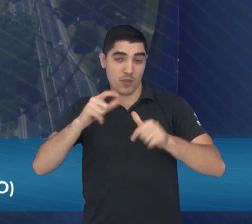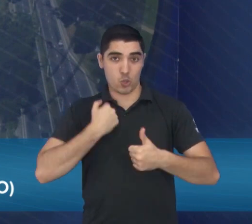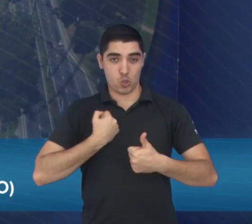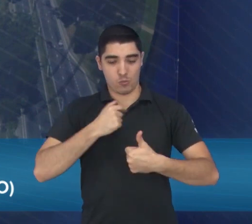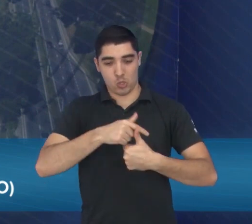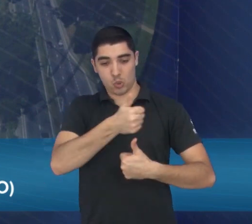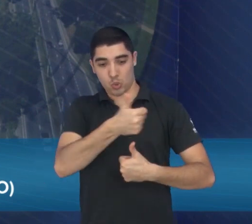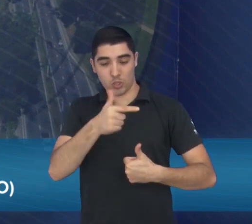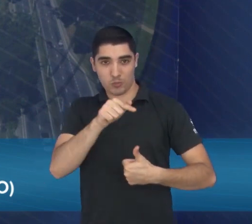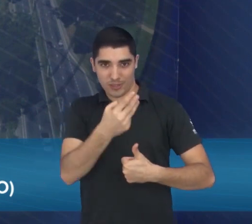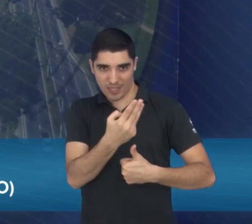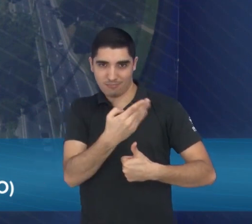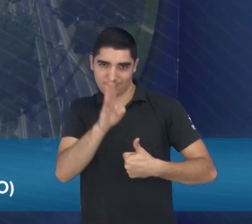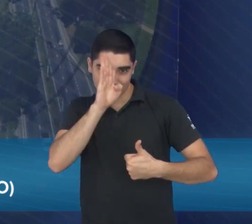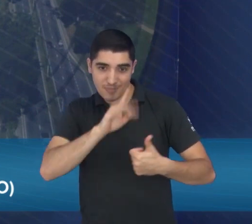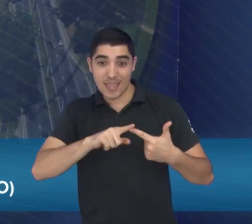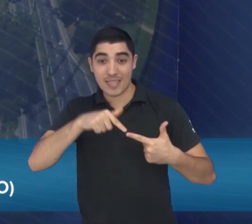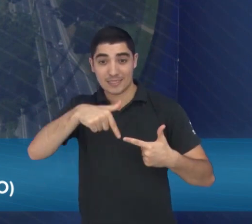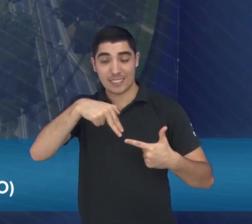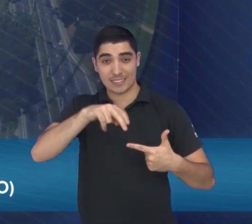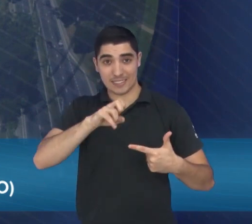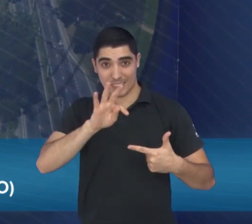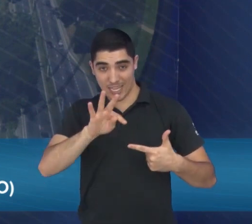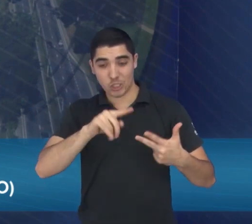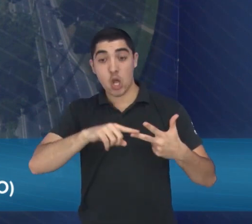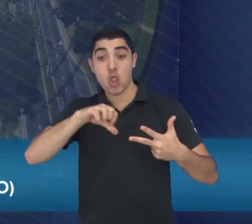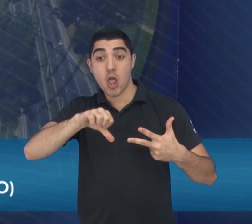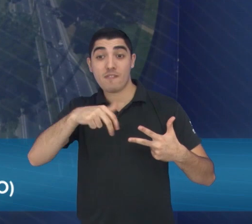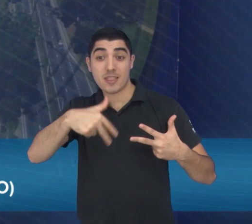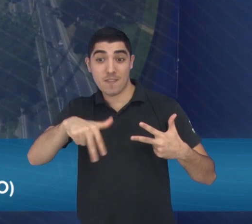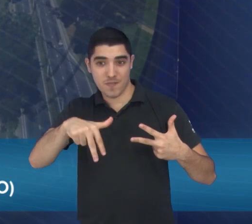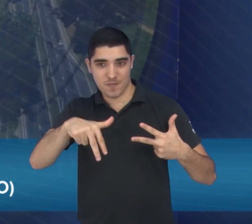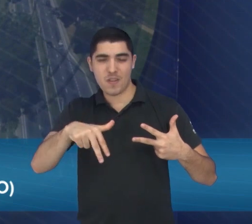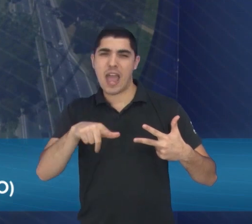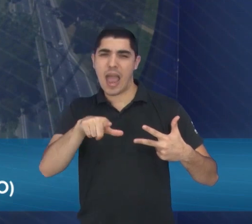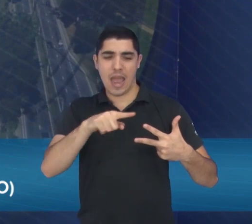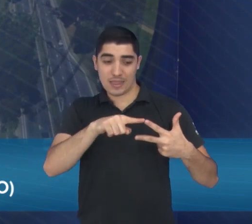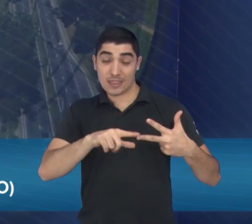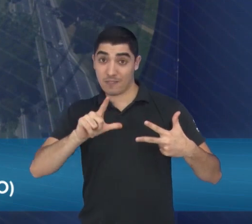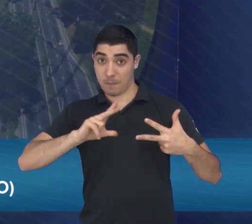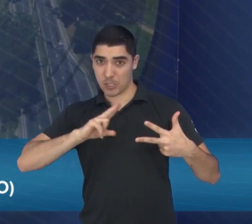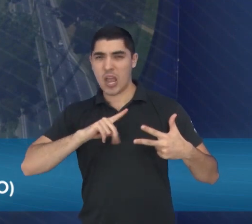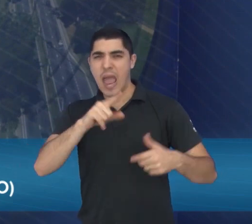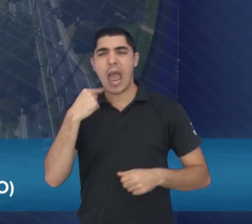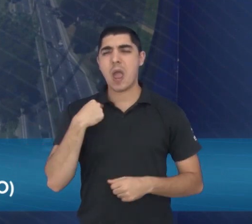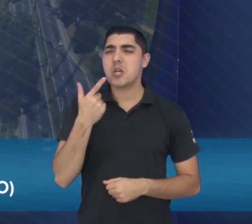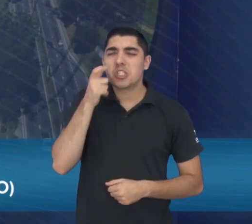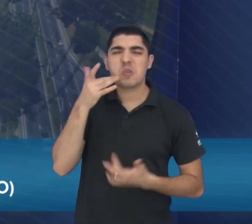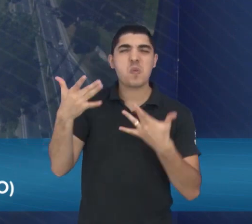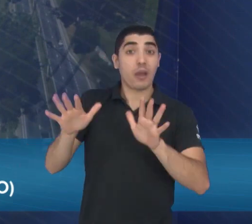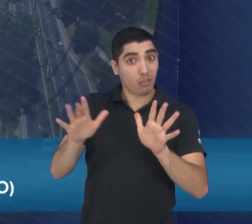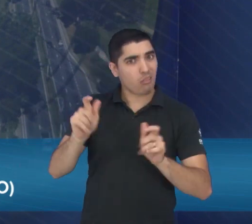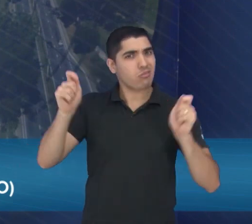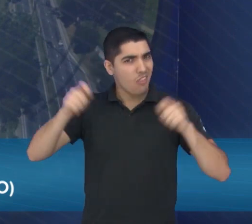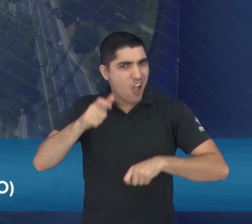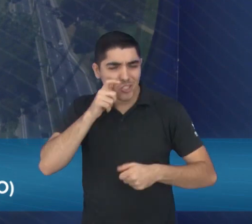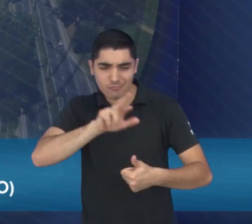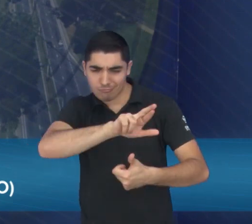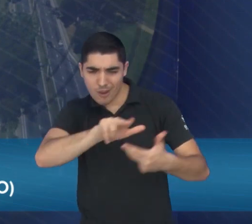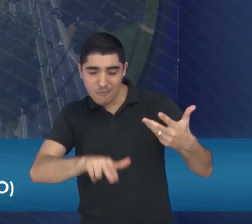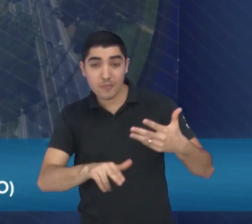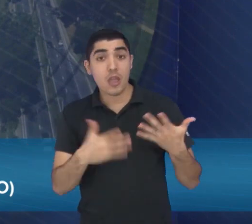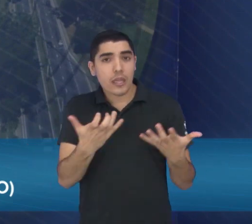que é o canal aberto, 7 da NET, 9 da Vivo, então não tem desculpa para não assistir a TV Câmara de São José dos Campos. Para nos